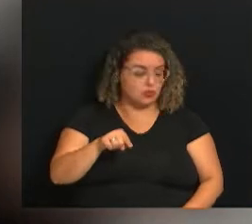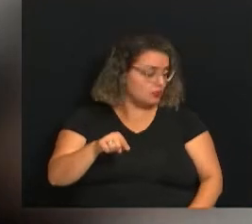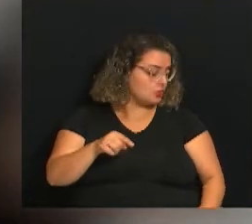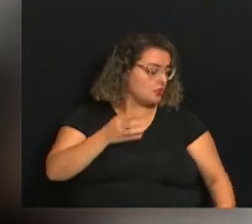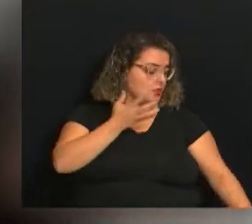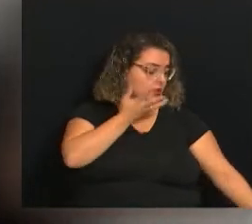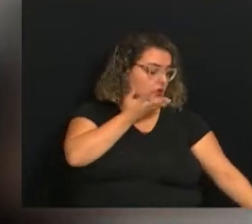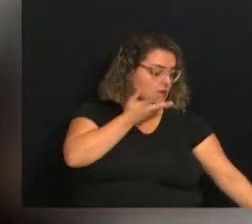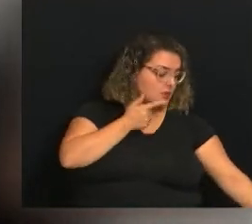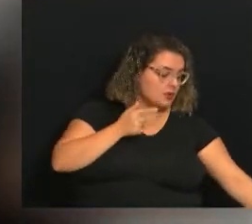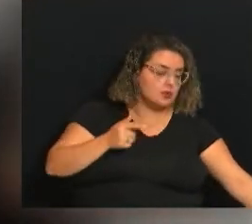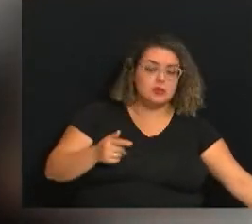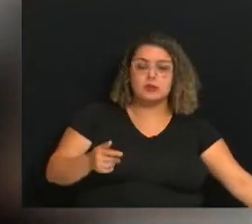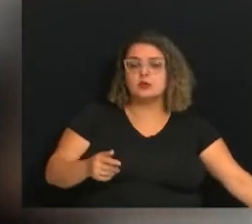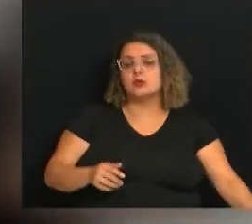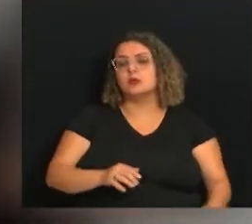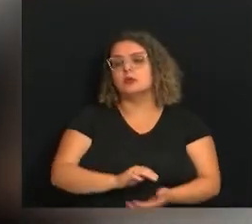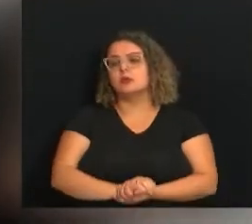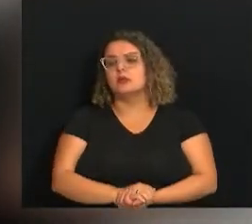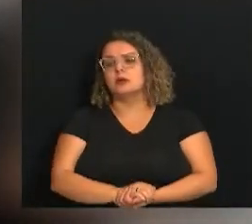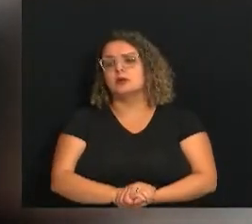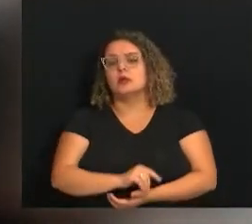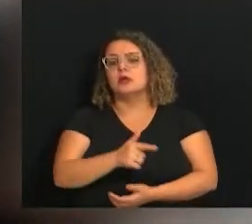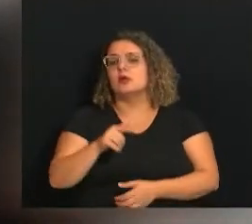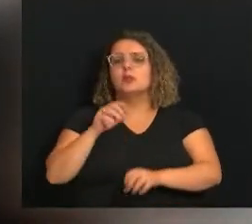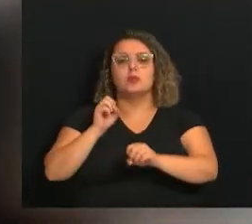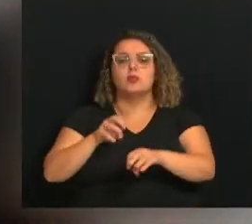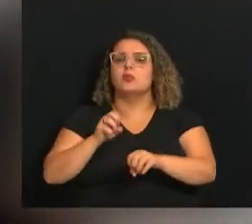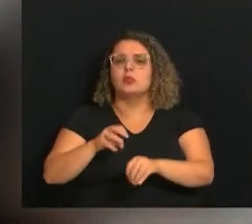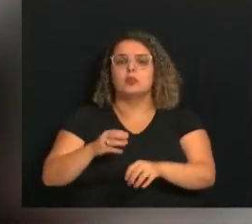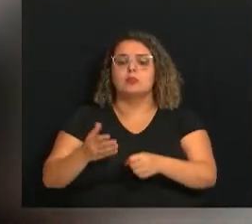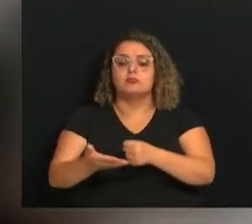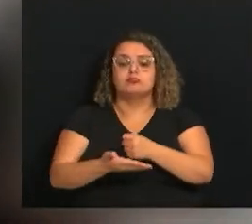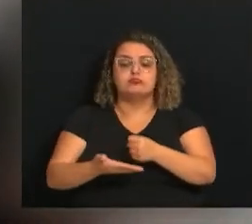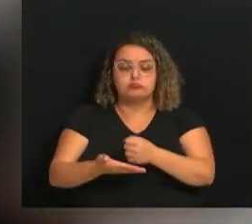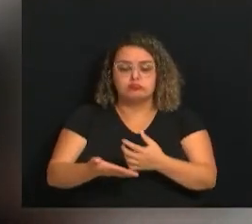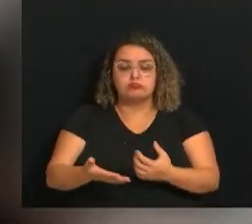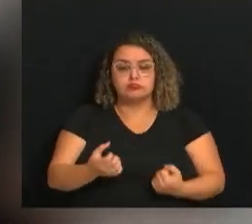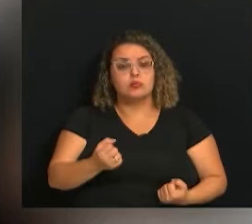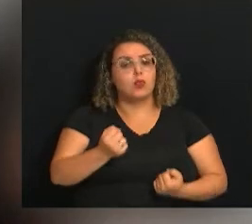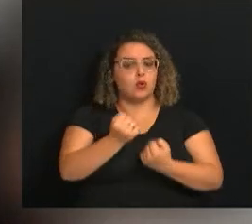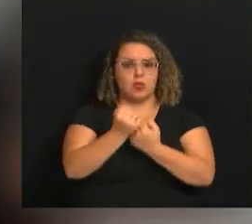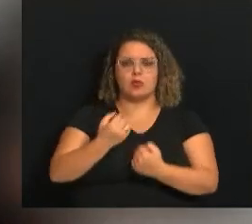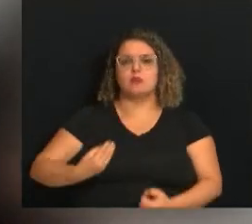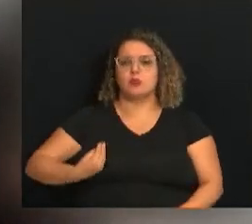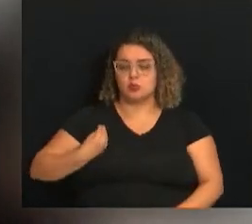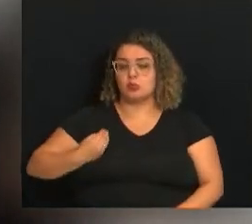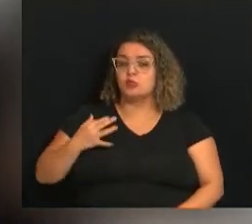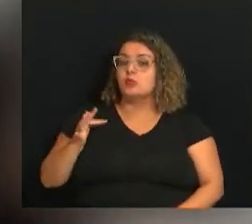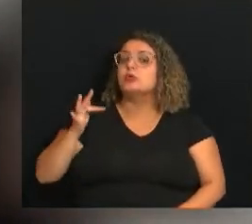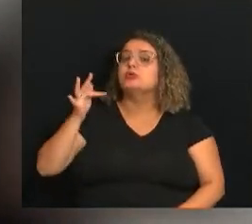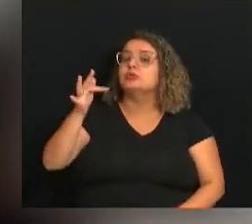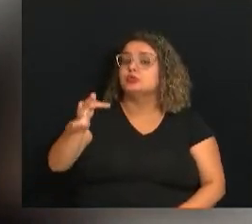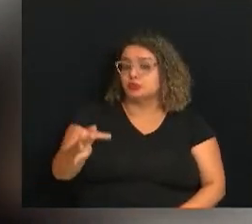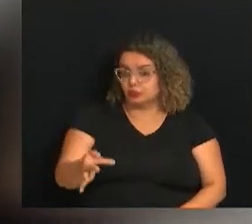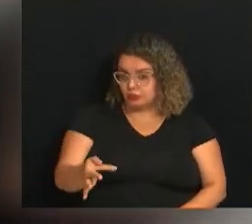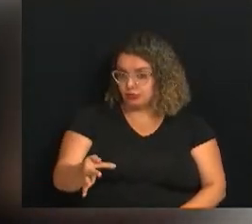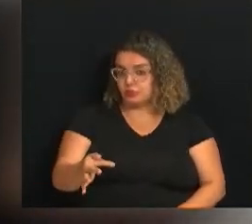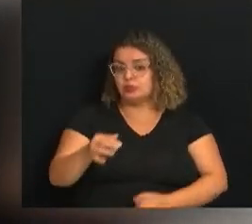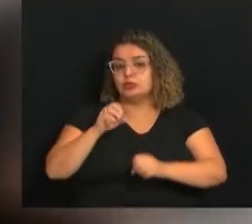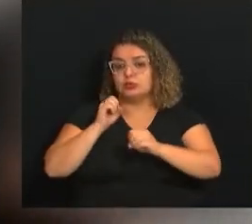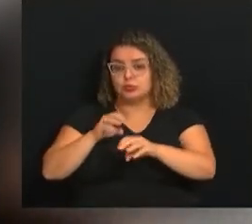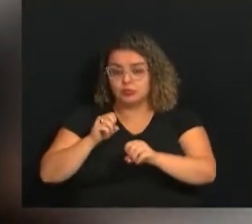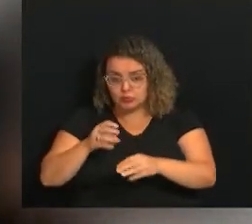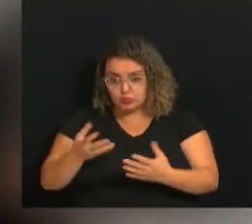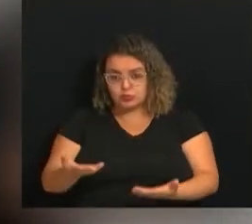nossa primeira infância, que eu falo que é a base que dá sustentação para a nossa vida futura, educacional. Então, todos